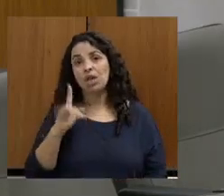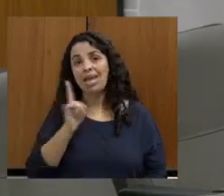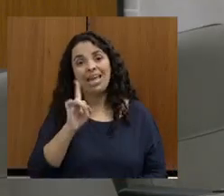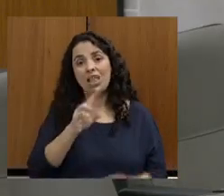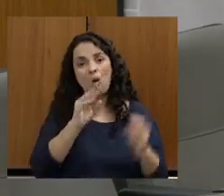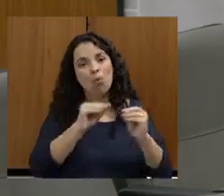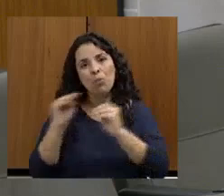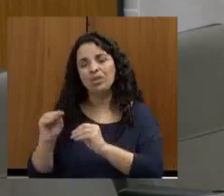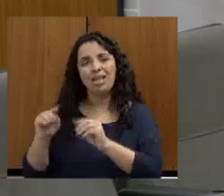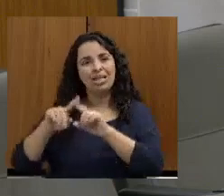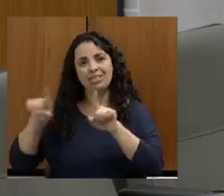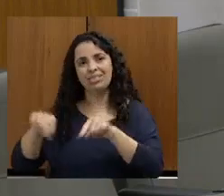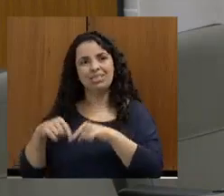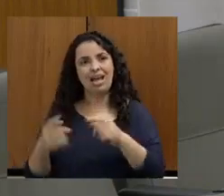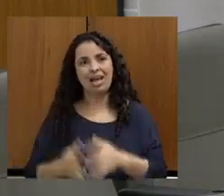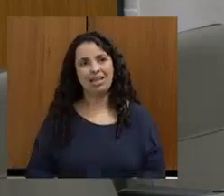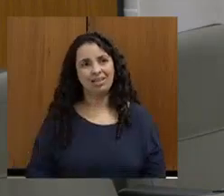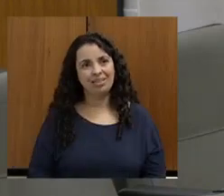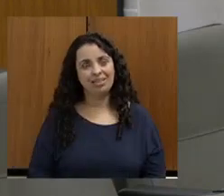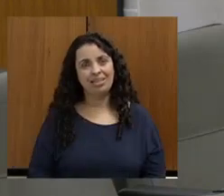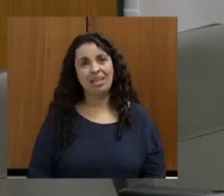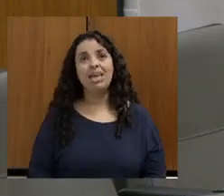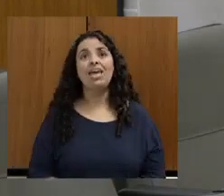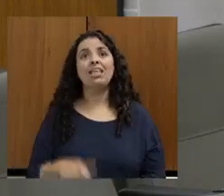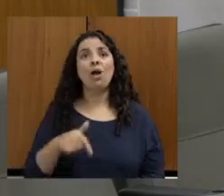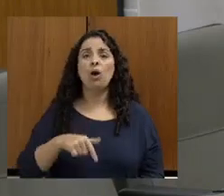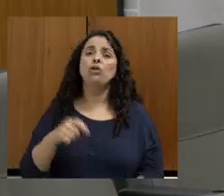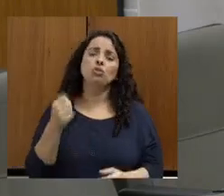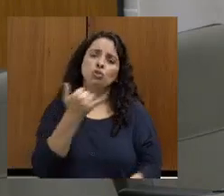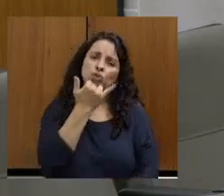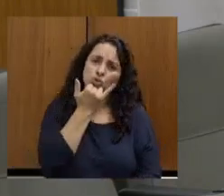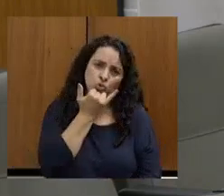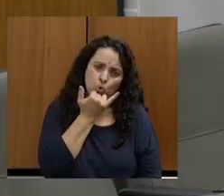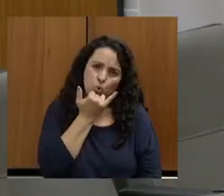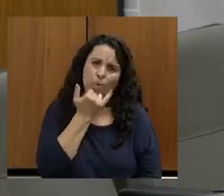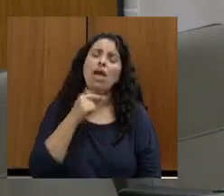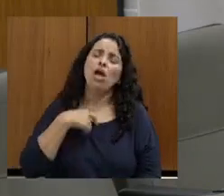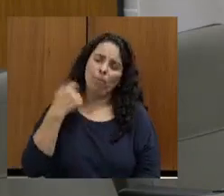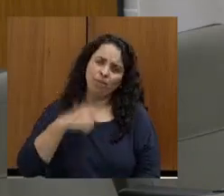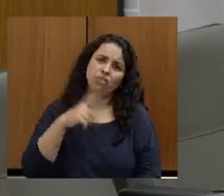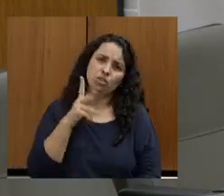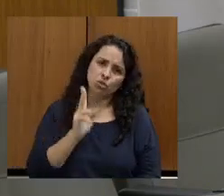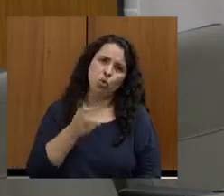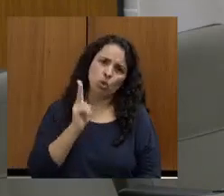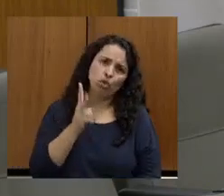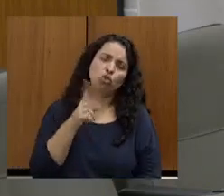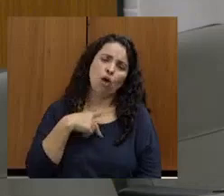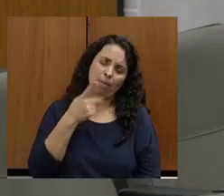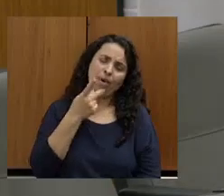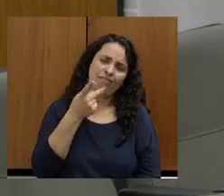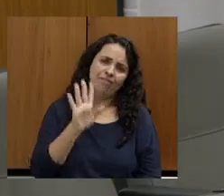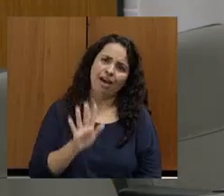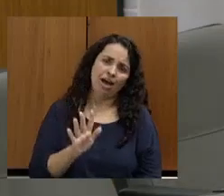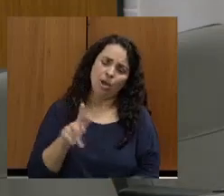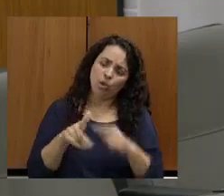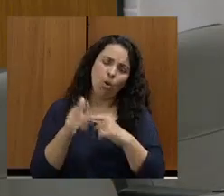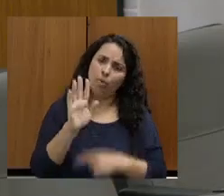concluir, eu tenho que fazer essa condensação. O senhor me perdoe, deputado. Quando acontece